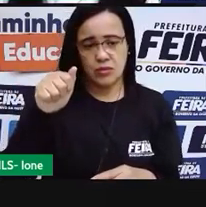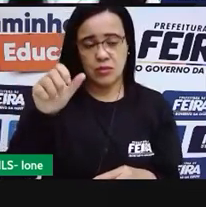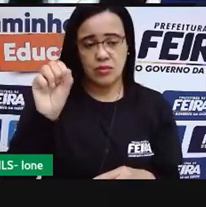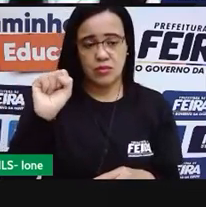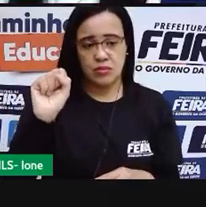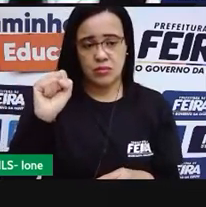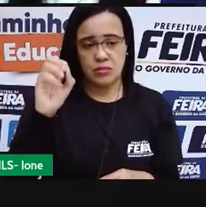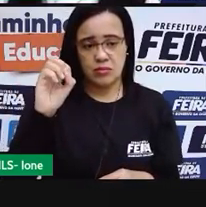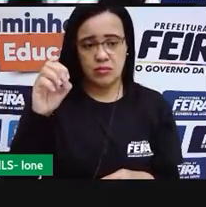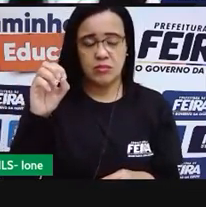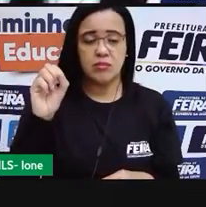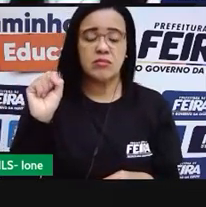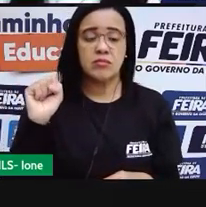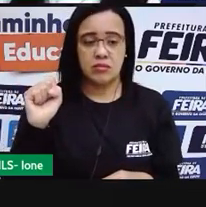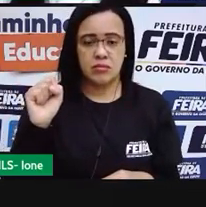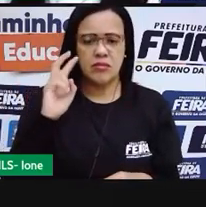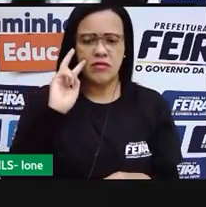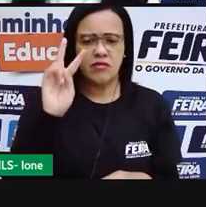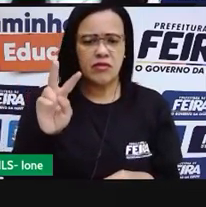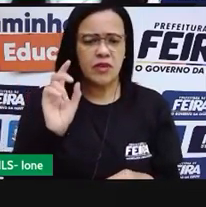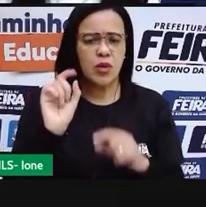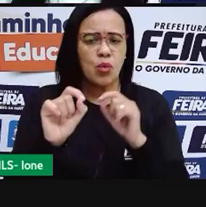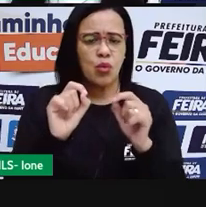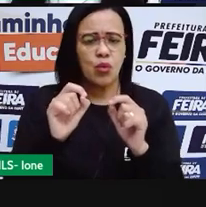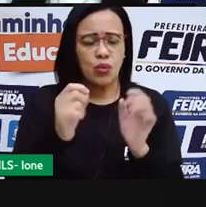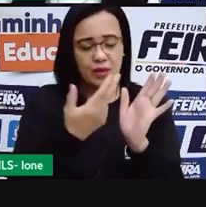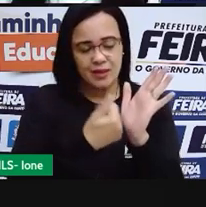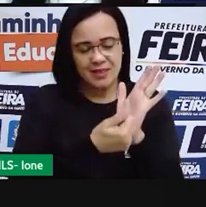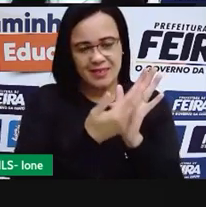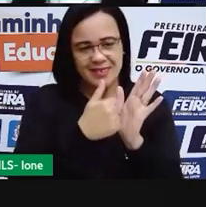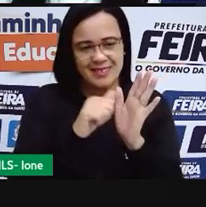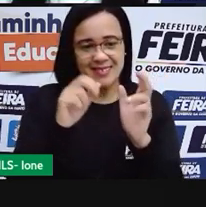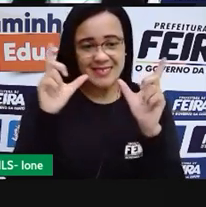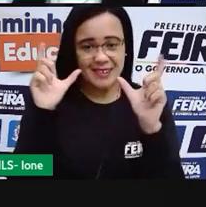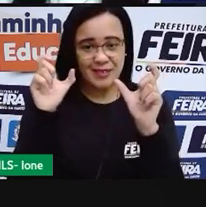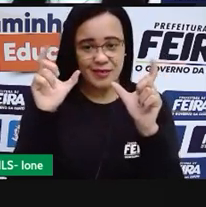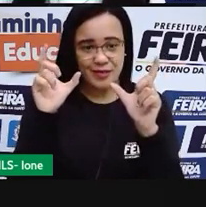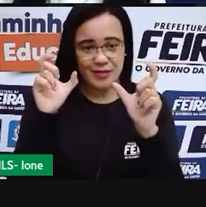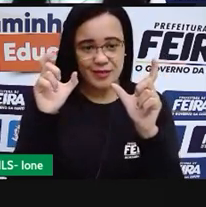Veja agora a fachada da igreja Senhor dos Passos.